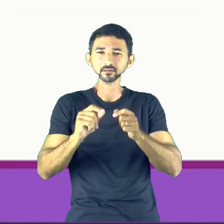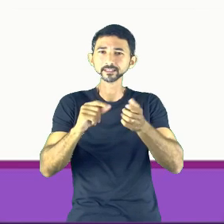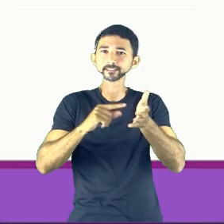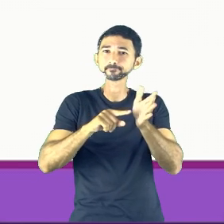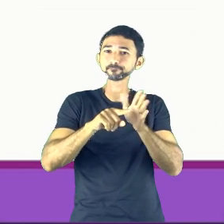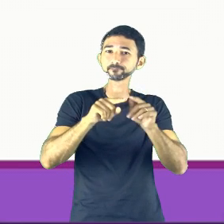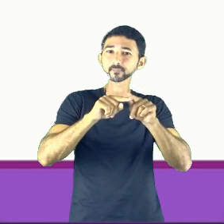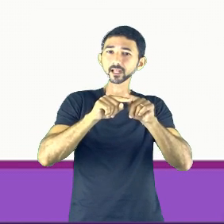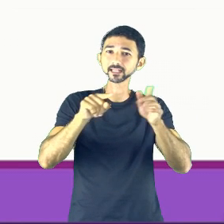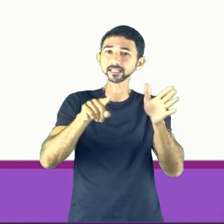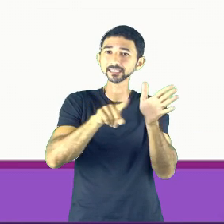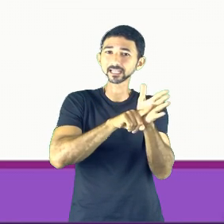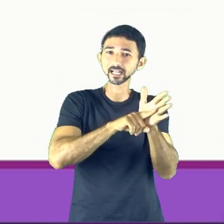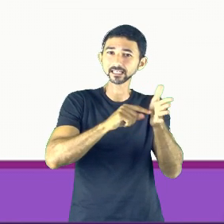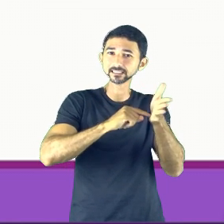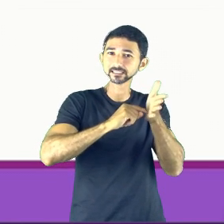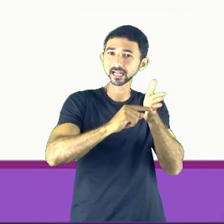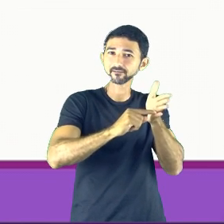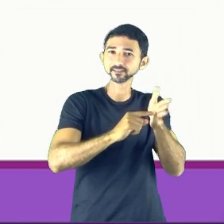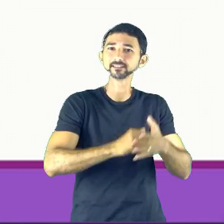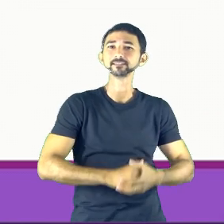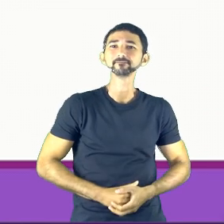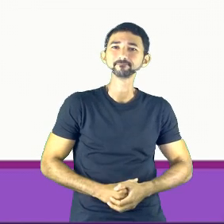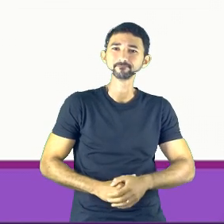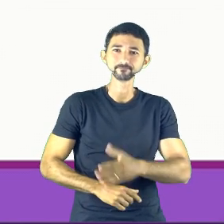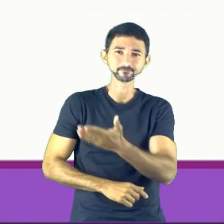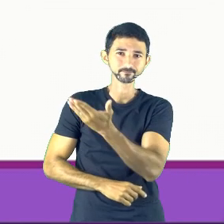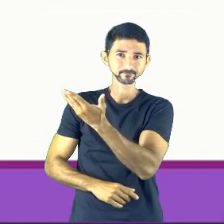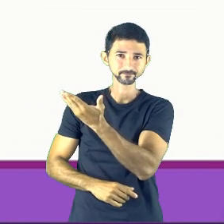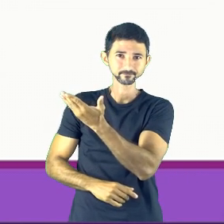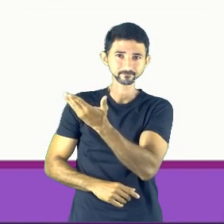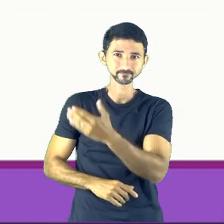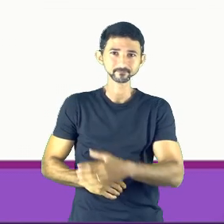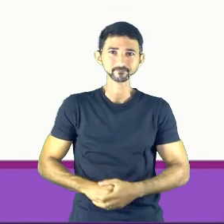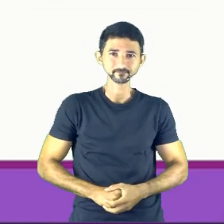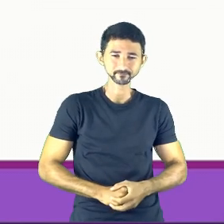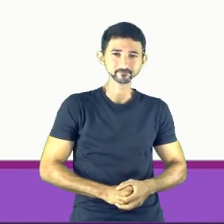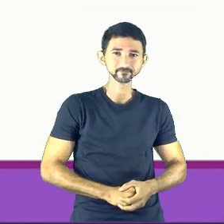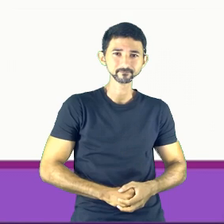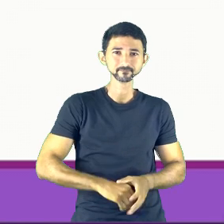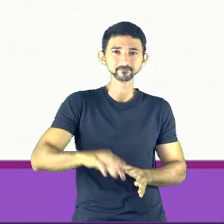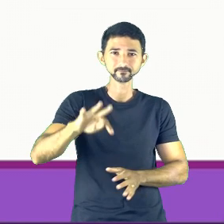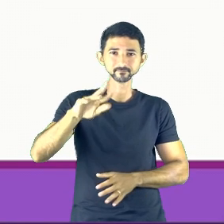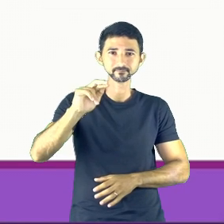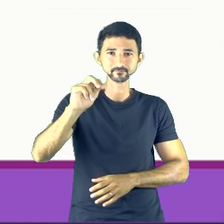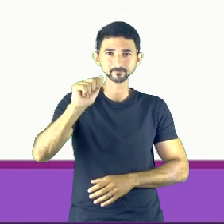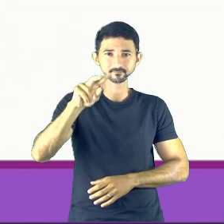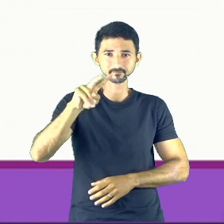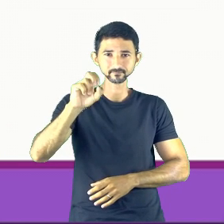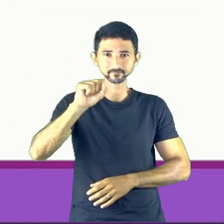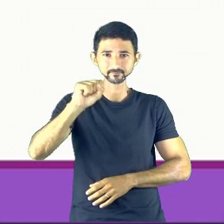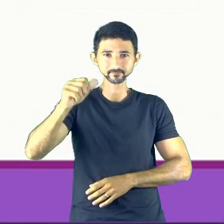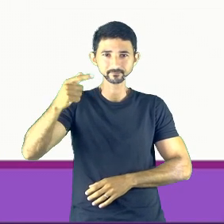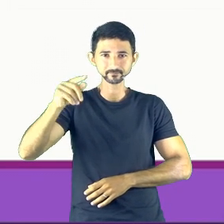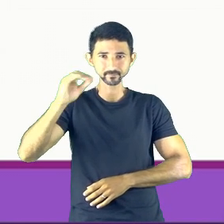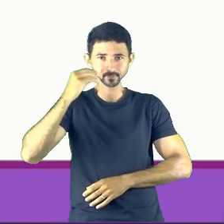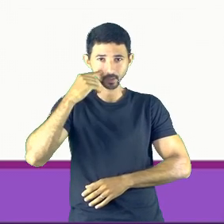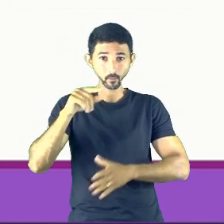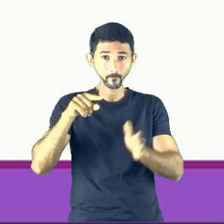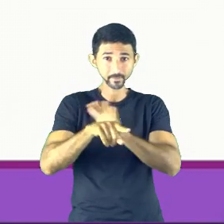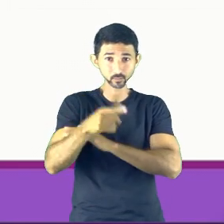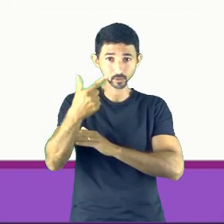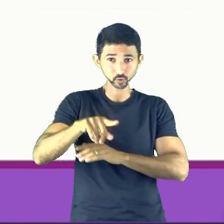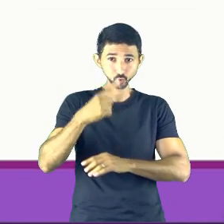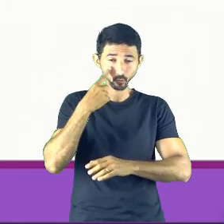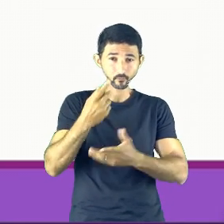foi? É o travessão. Muito bem. Esse sinal bem aqui, ó. Estão vendo? Muito bem.